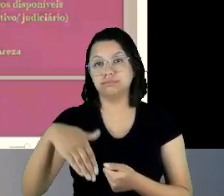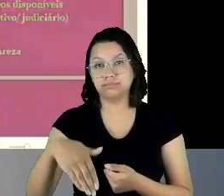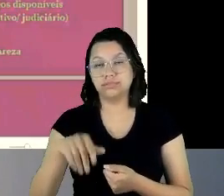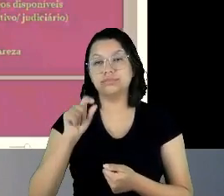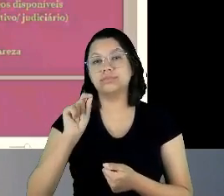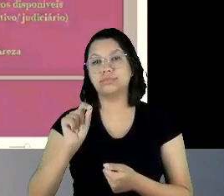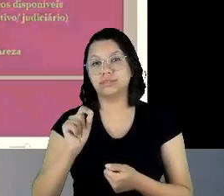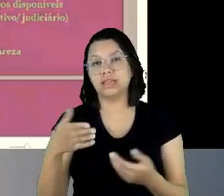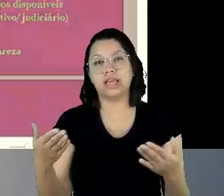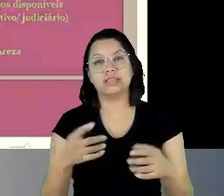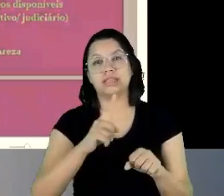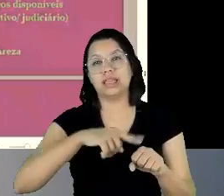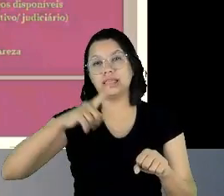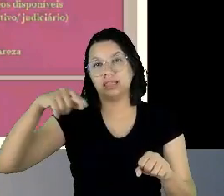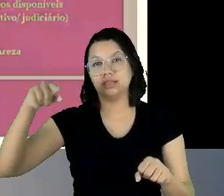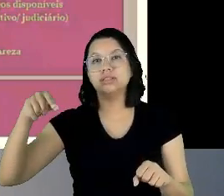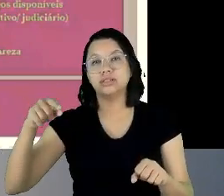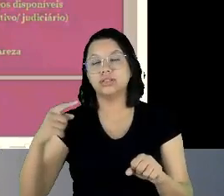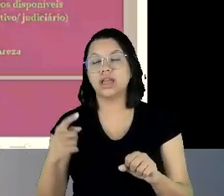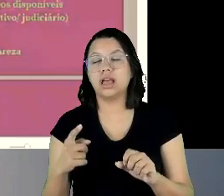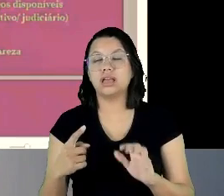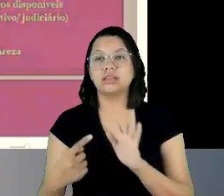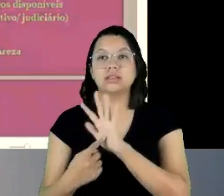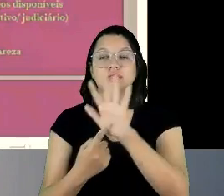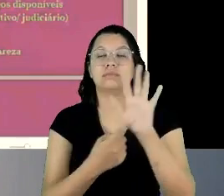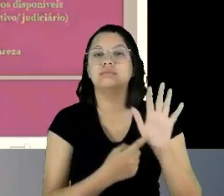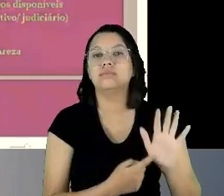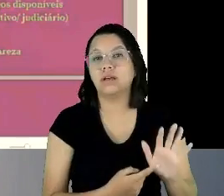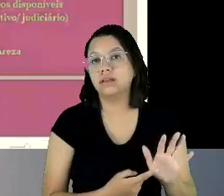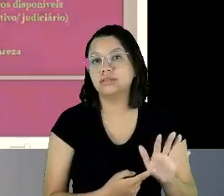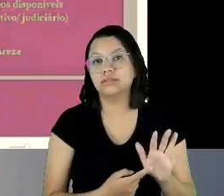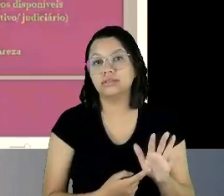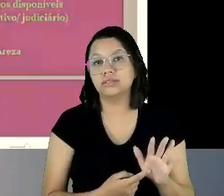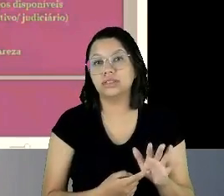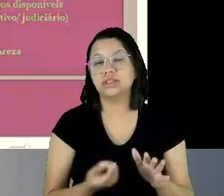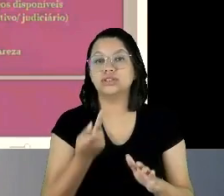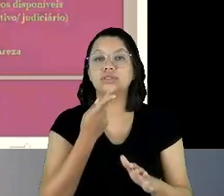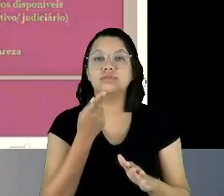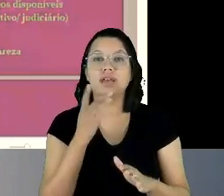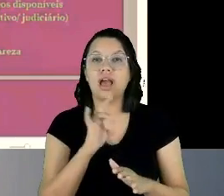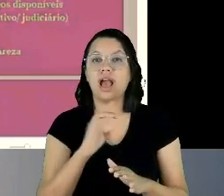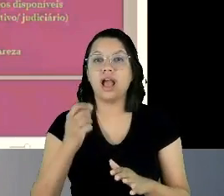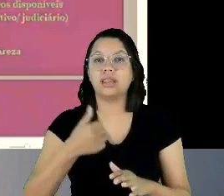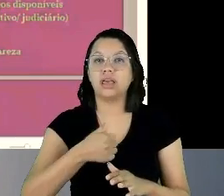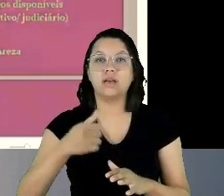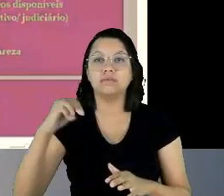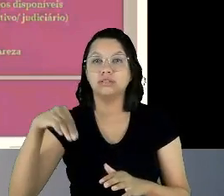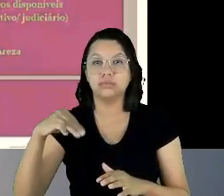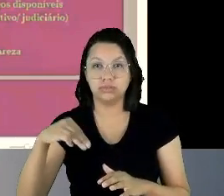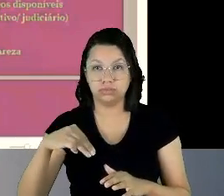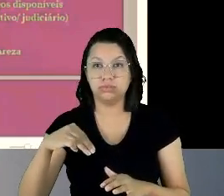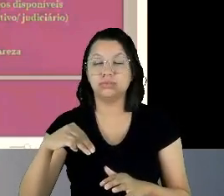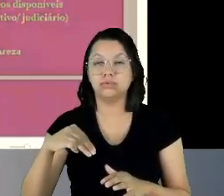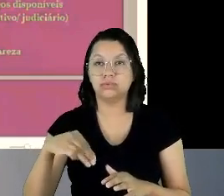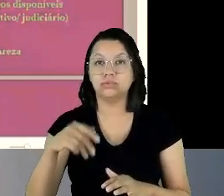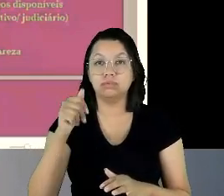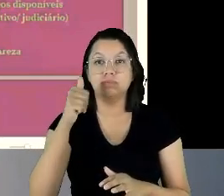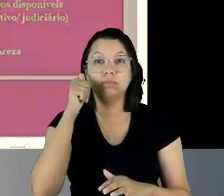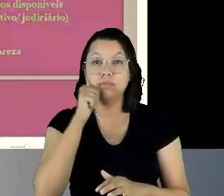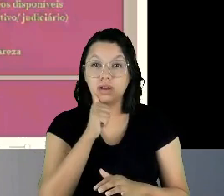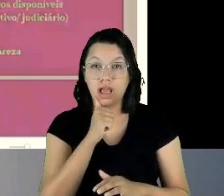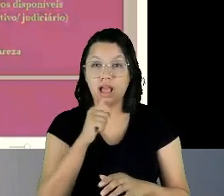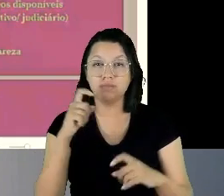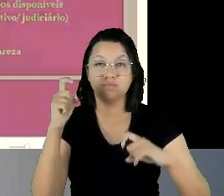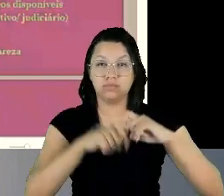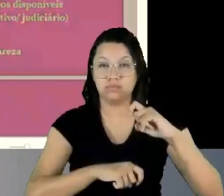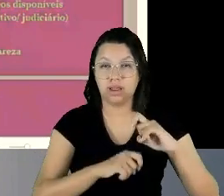isso, a não ser essa estatística, né, que mostra, enfim, se a gente fala que a cada 11 minutos uma mulher é estuprada, basicamente essa